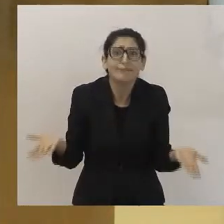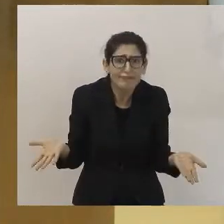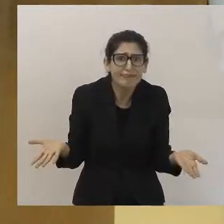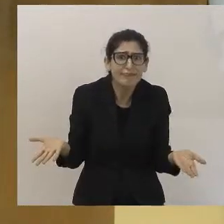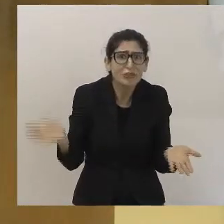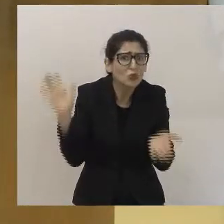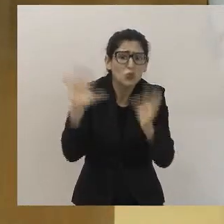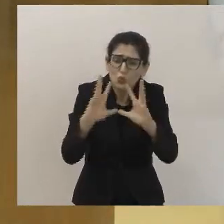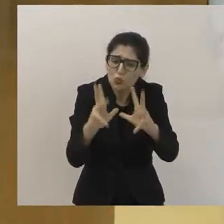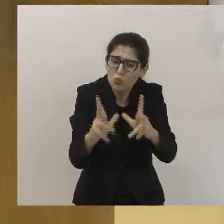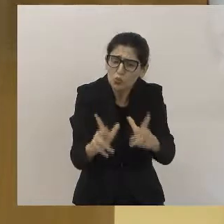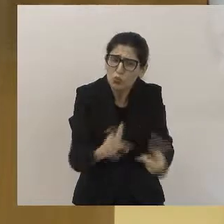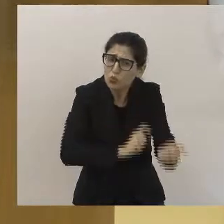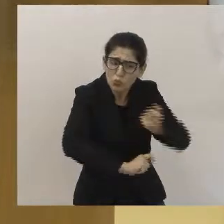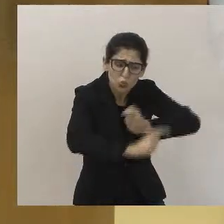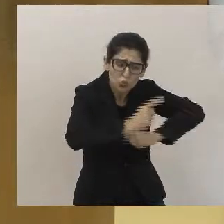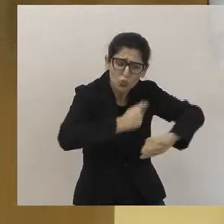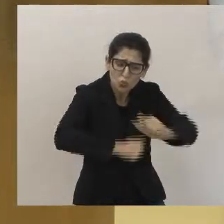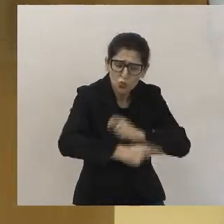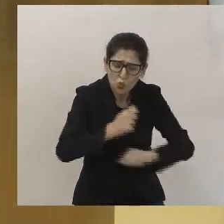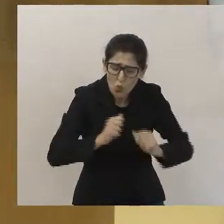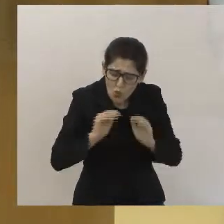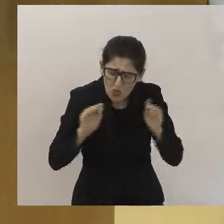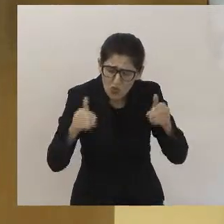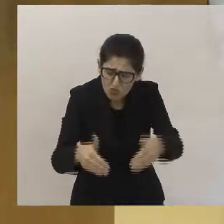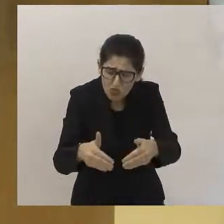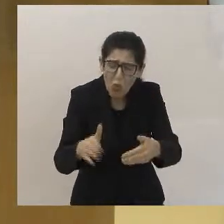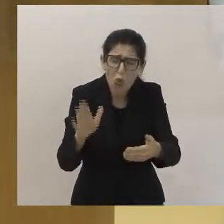viu tudo isso é o orçamento